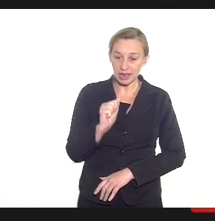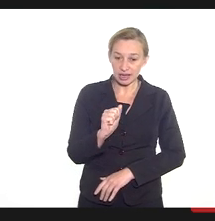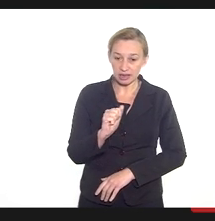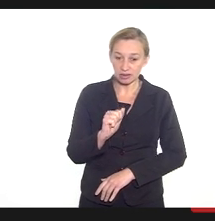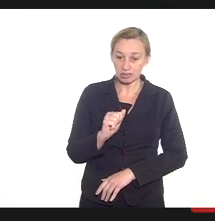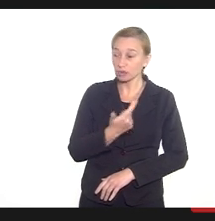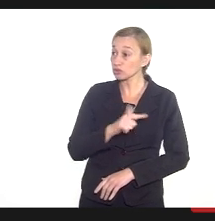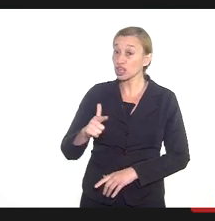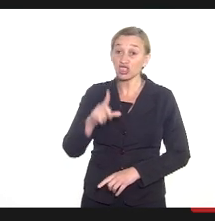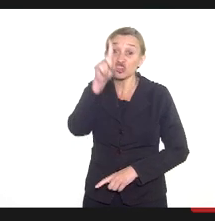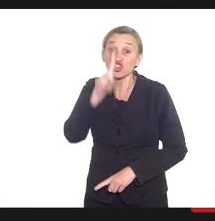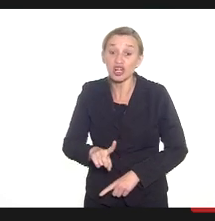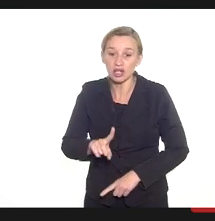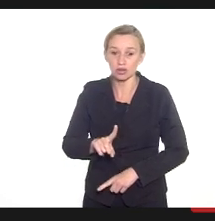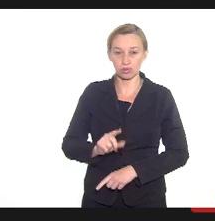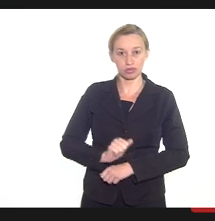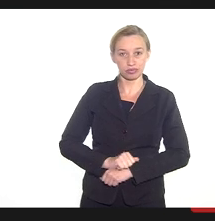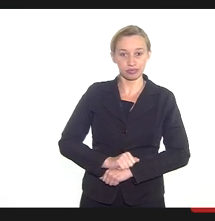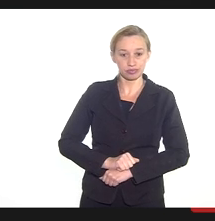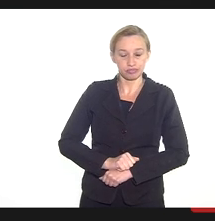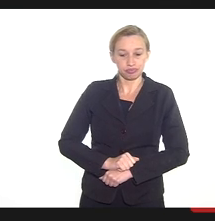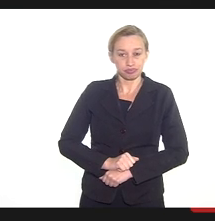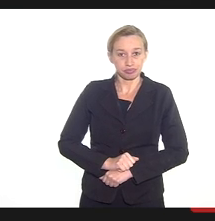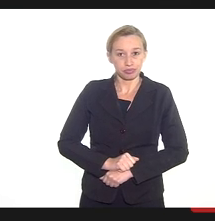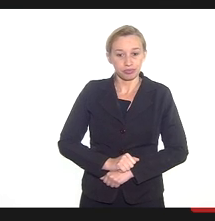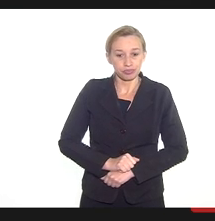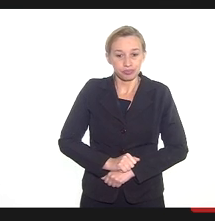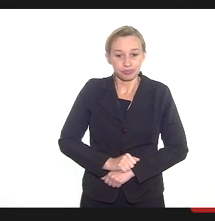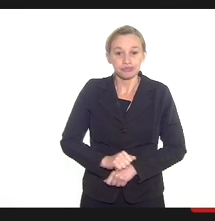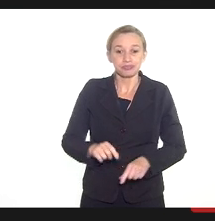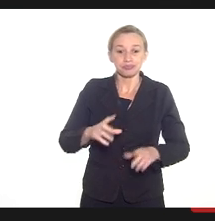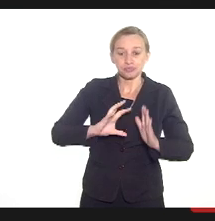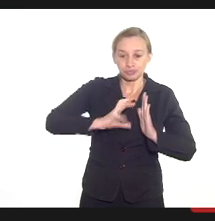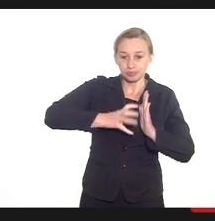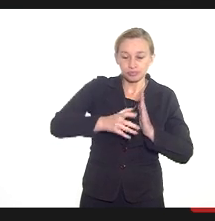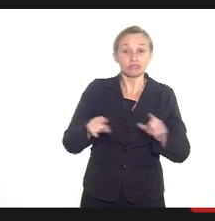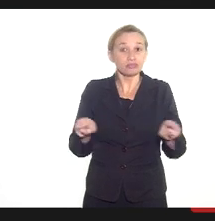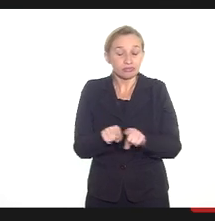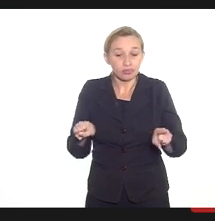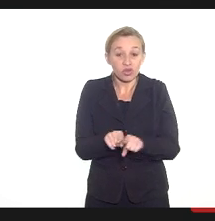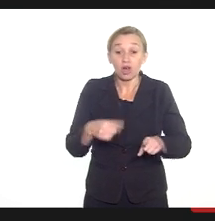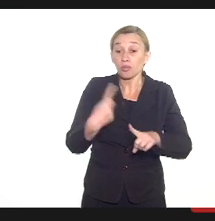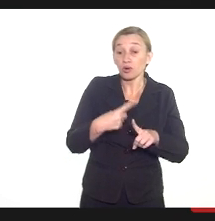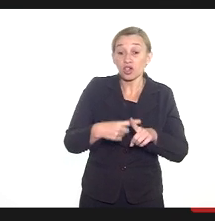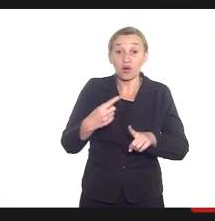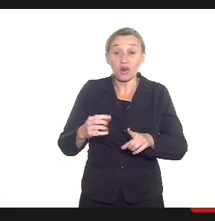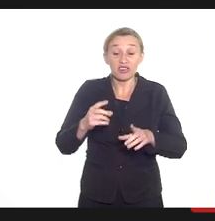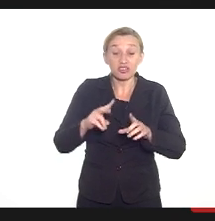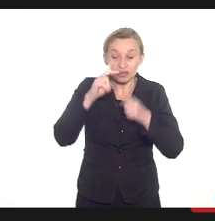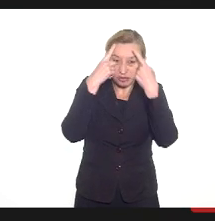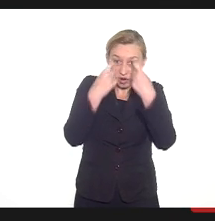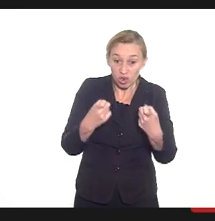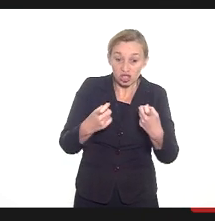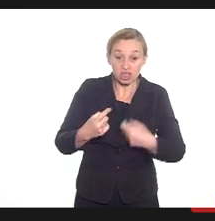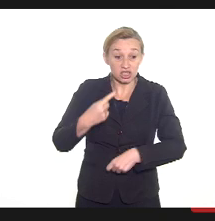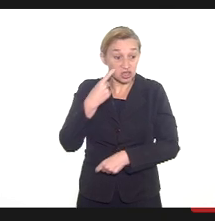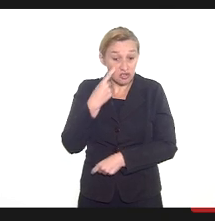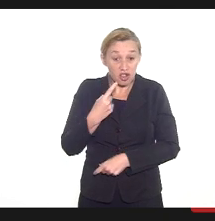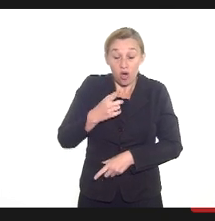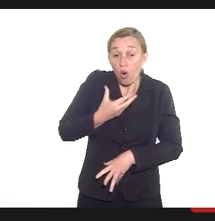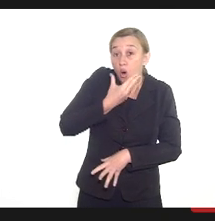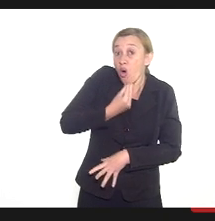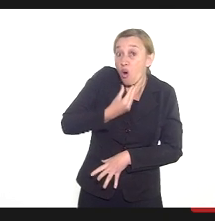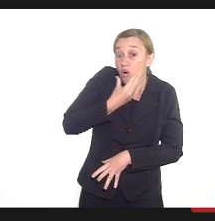nomeação pública e aos partidos também, porque é uma violência. A gente lidar com